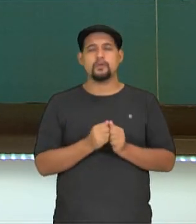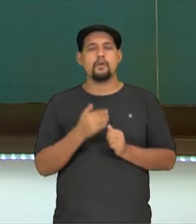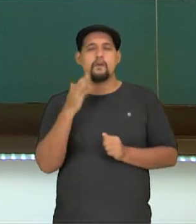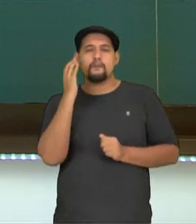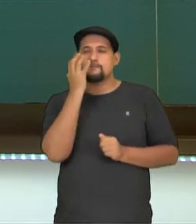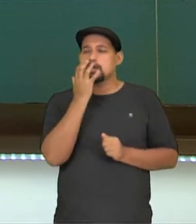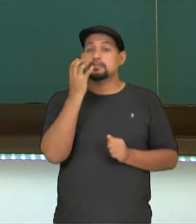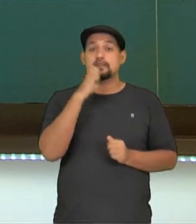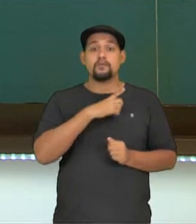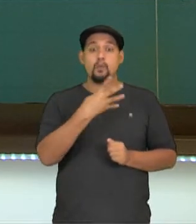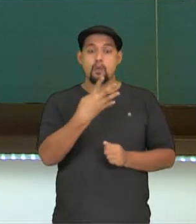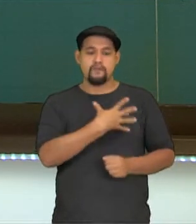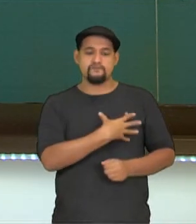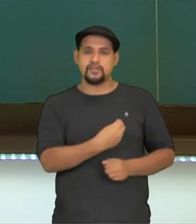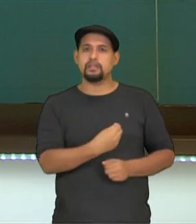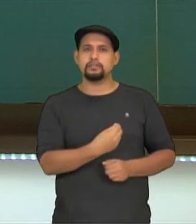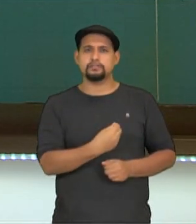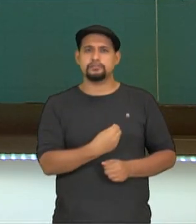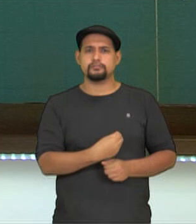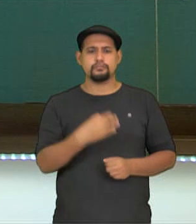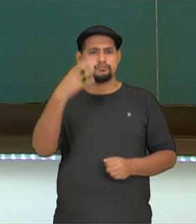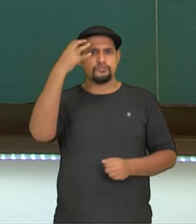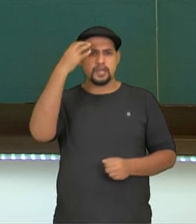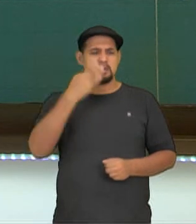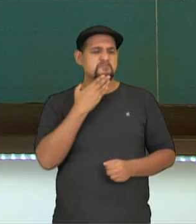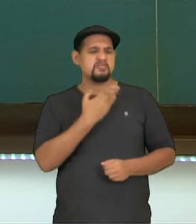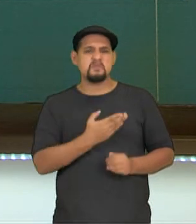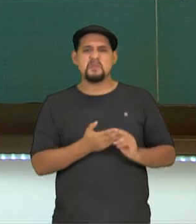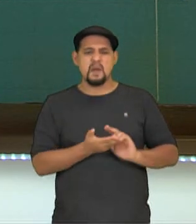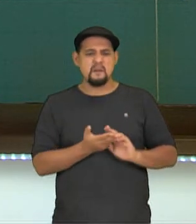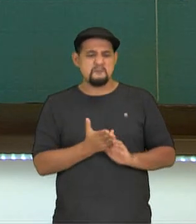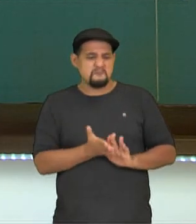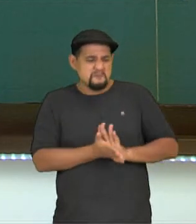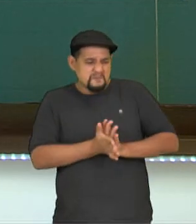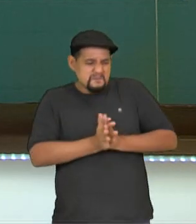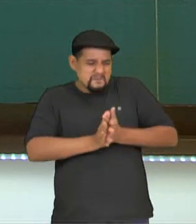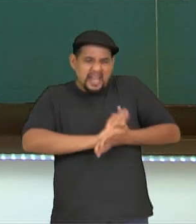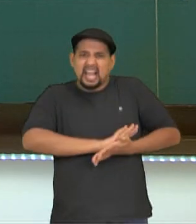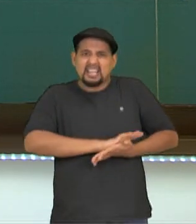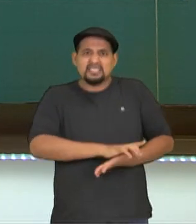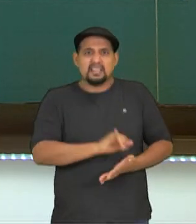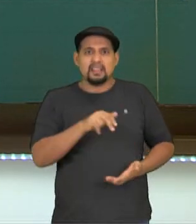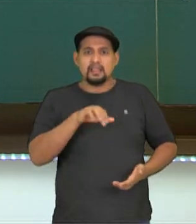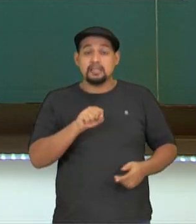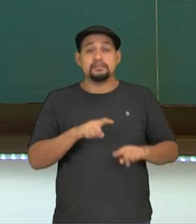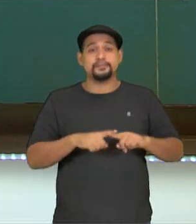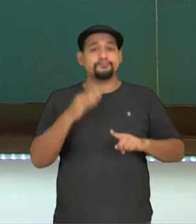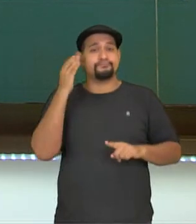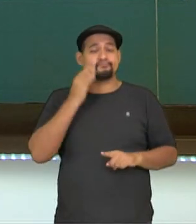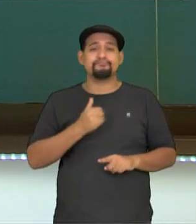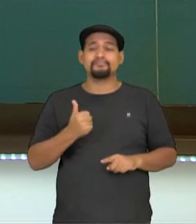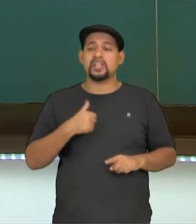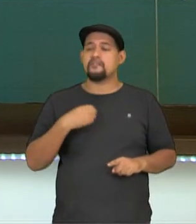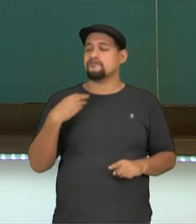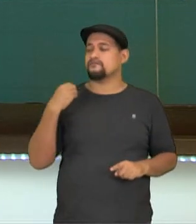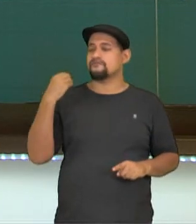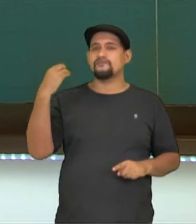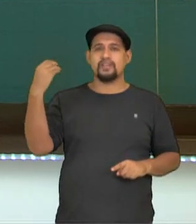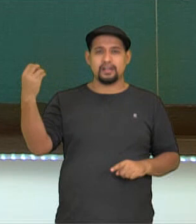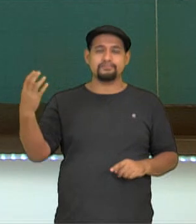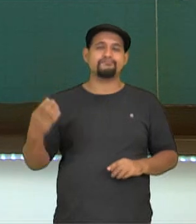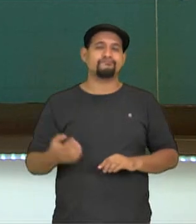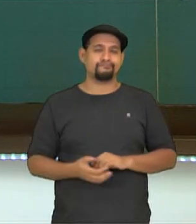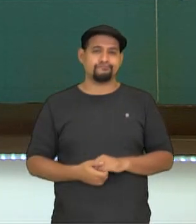resultou em 4 filhos. O rei mandou executar Inês de Castro quando Dom Pedro I estava ausente